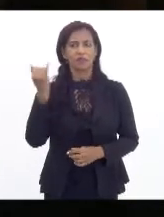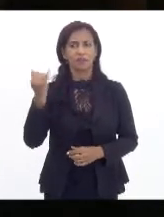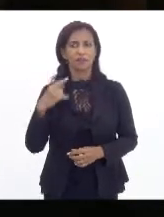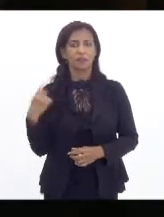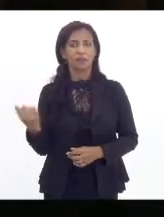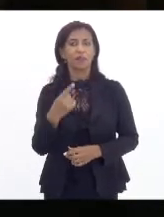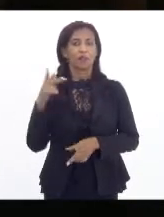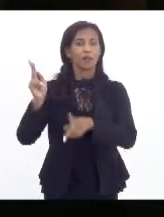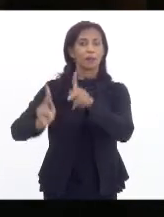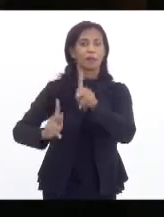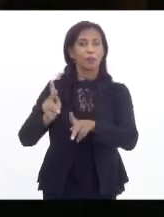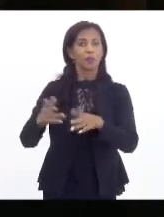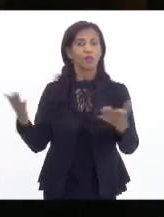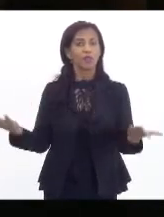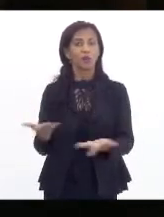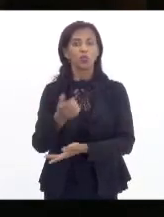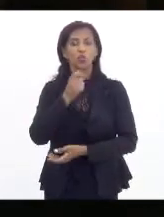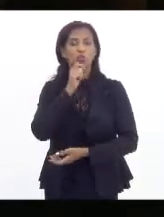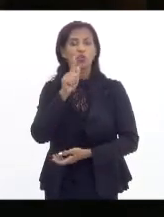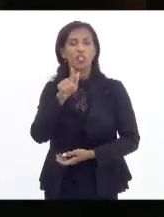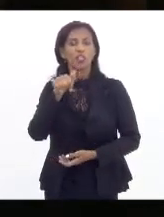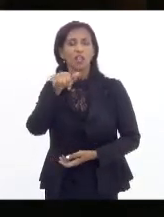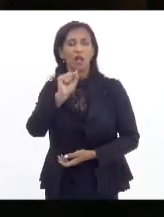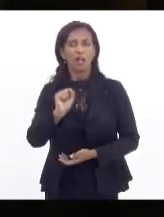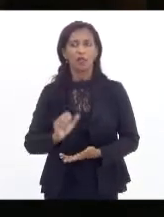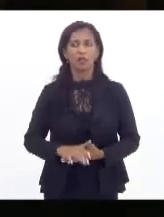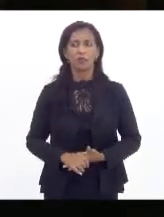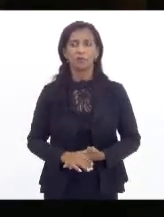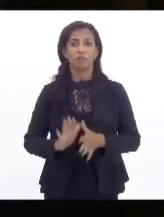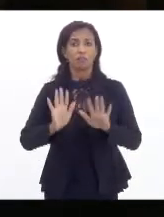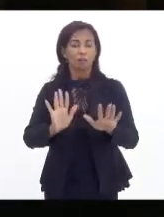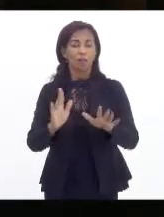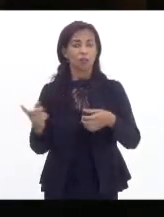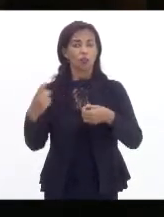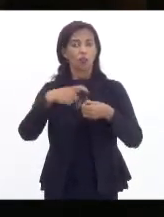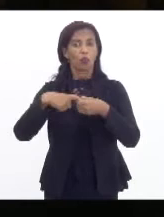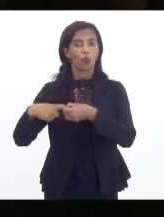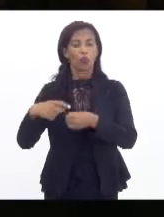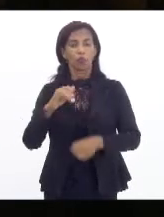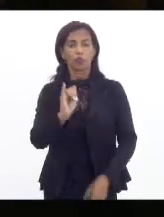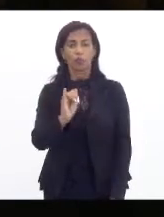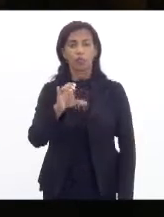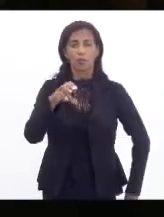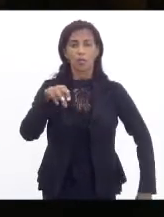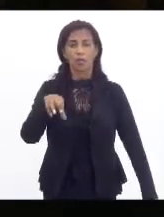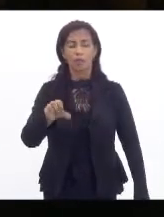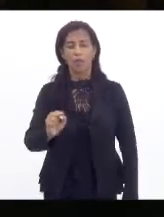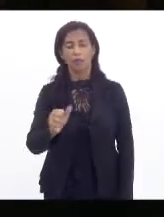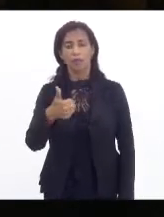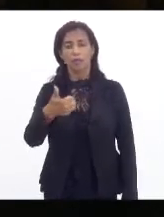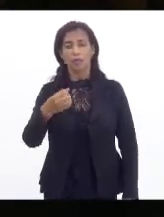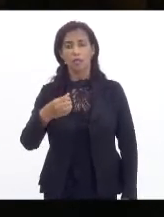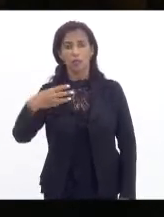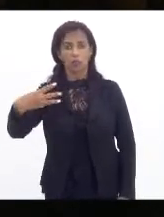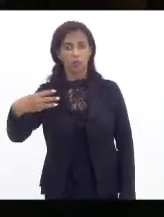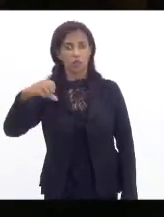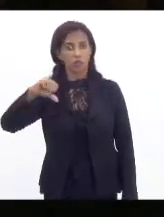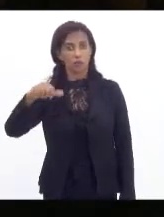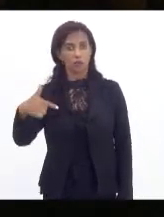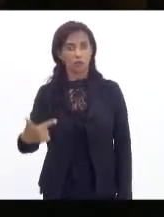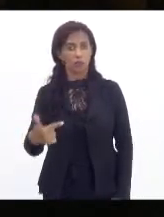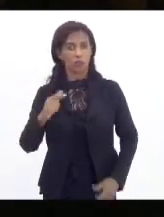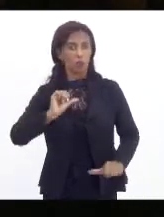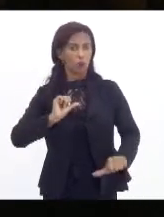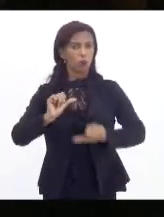nossa população hoje, que não tem gás de cozinha para cozinhar. Mas o convênio do ICMS 103 de 96,